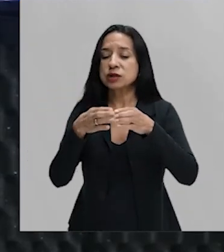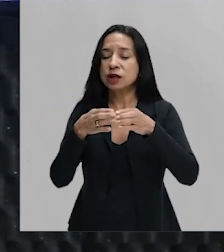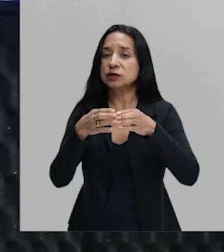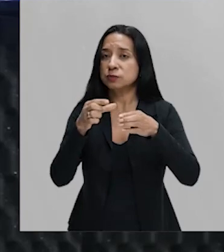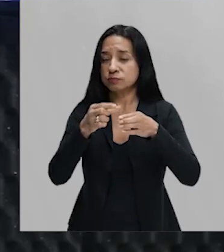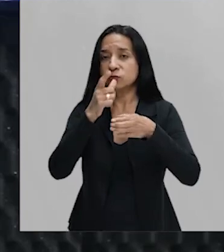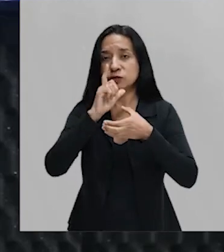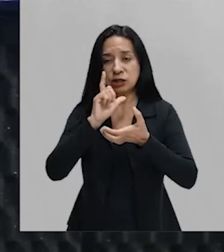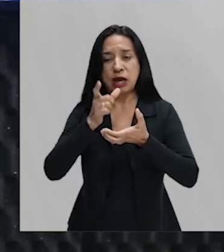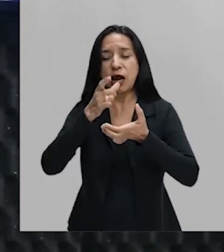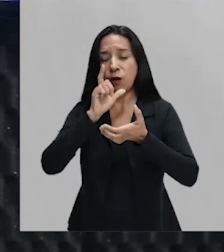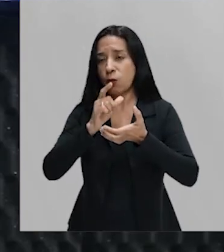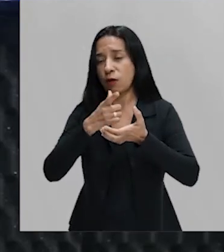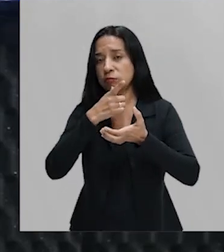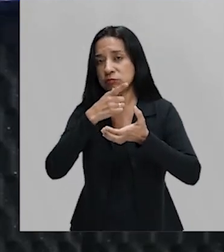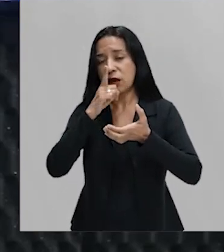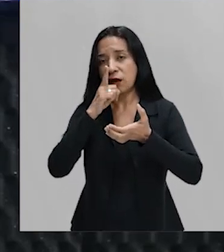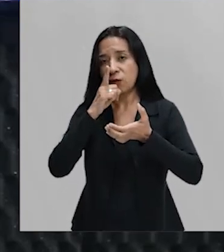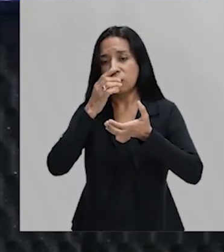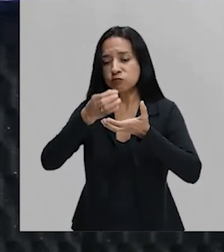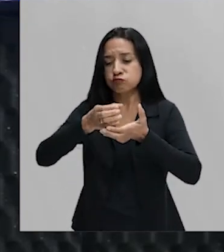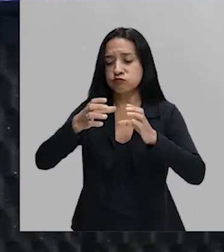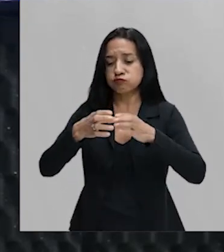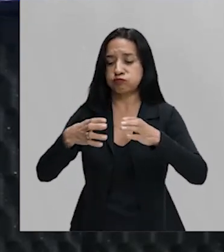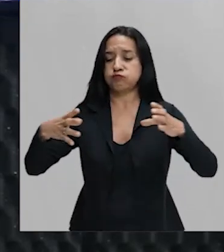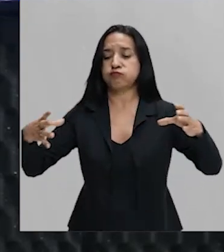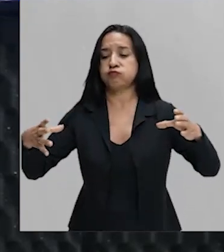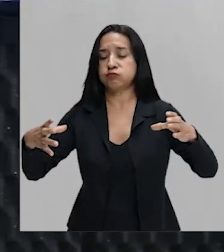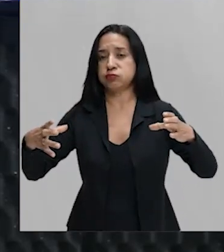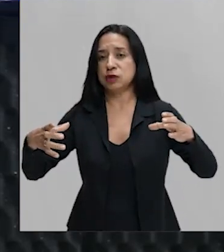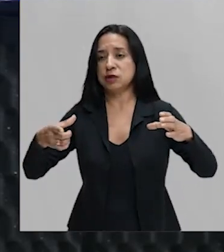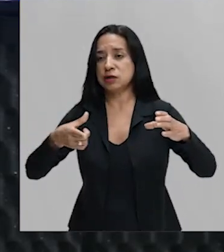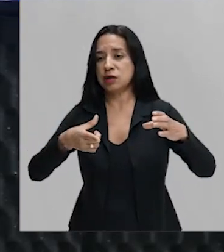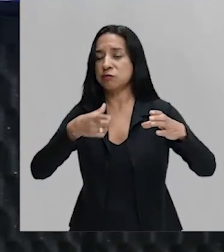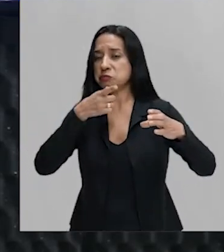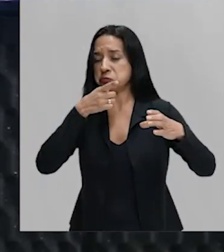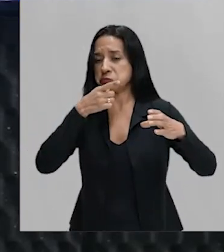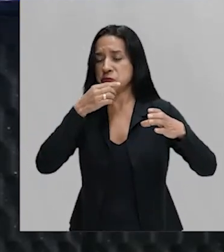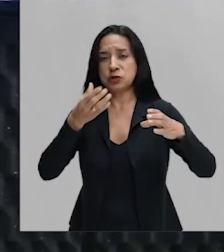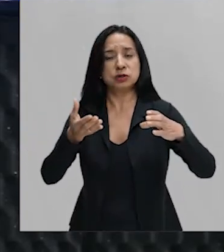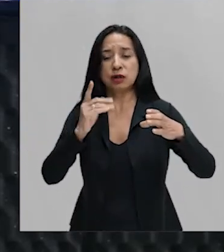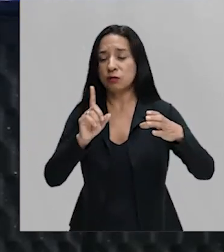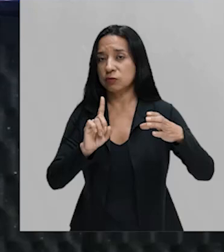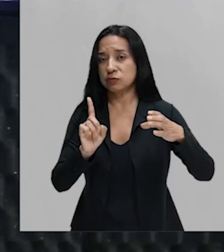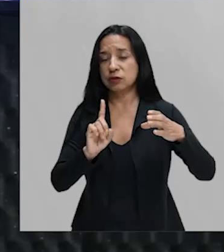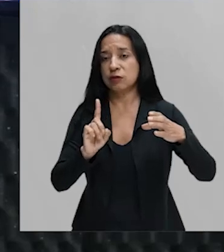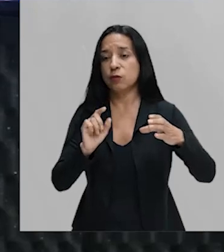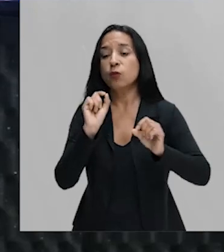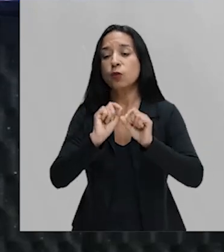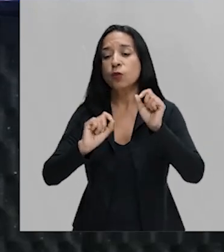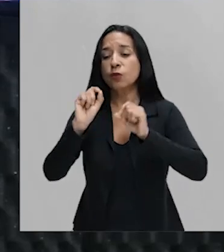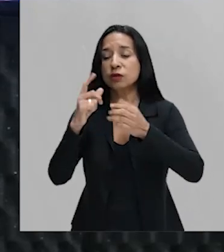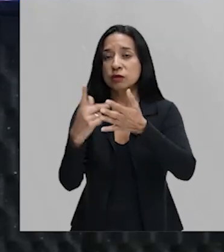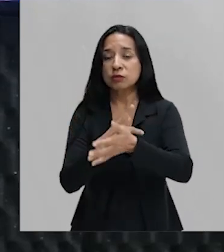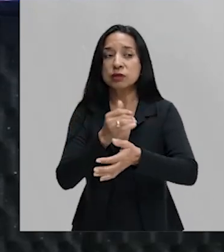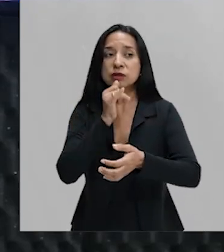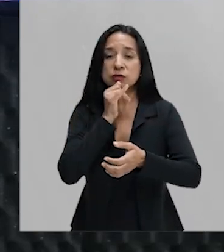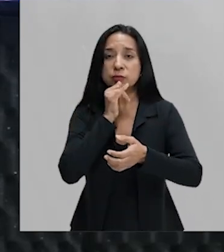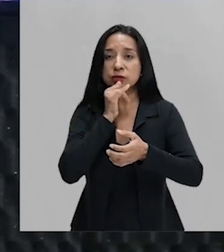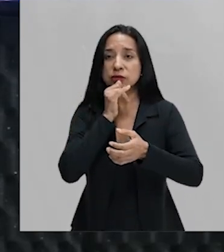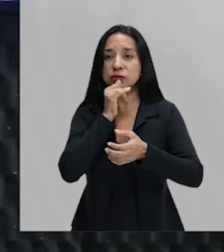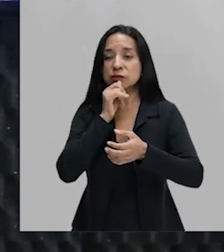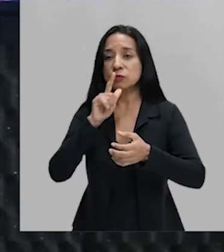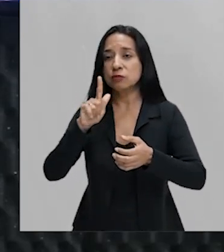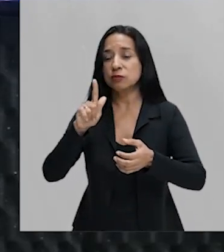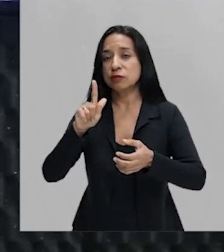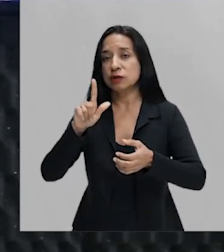água. Você não vai beber uma caixa inteira d'água. Você vai bebendo aos poucos. Então, é o que acontece, por exemplo, com a